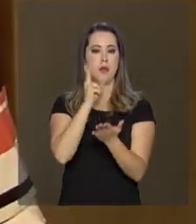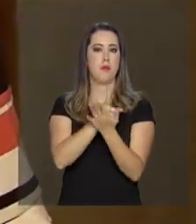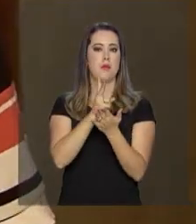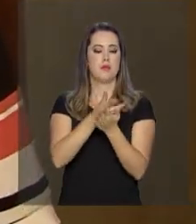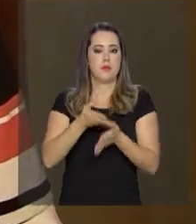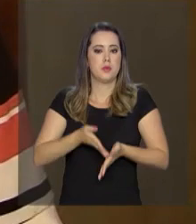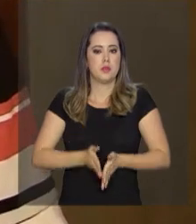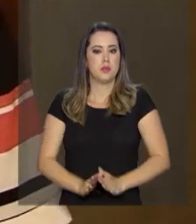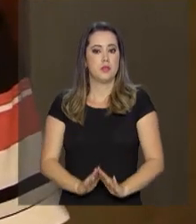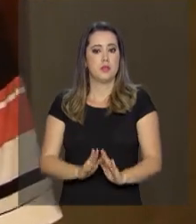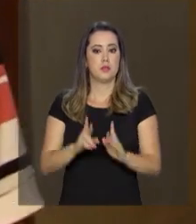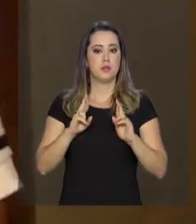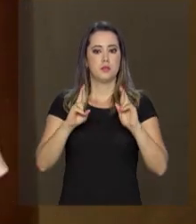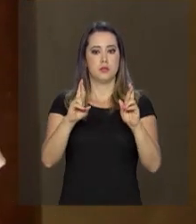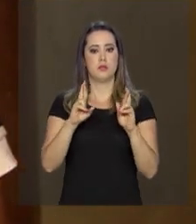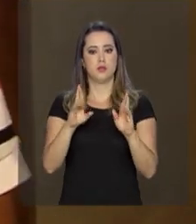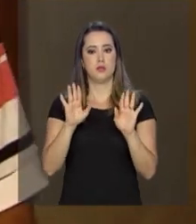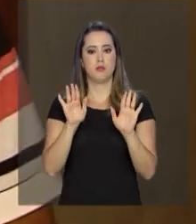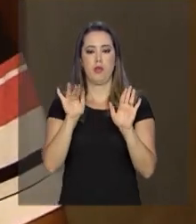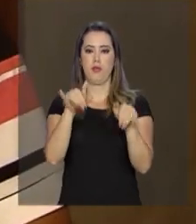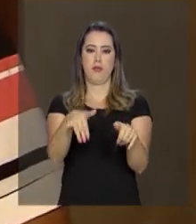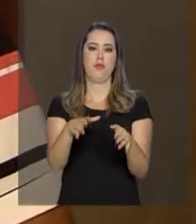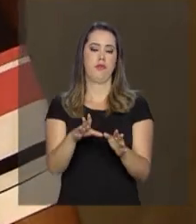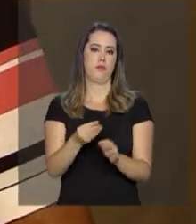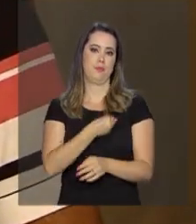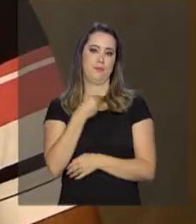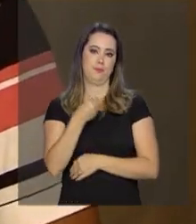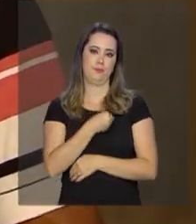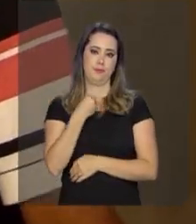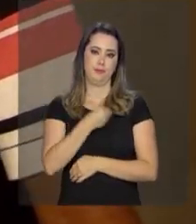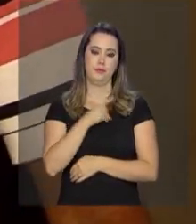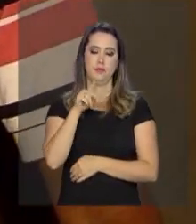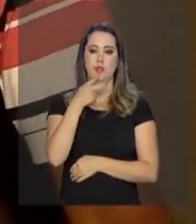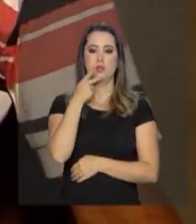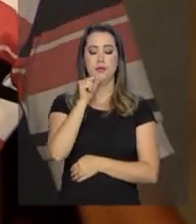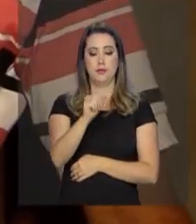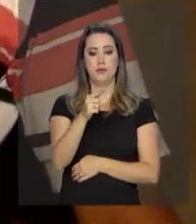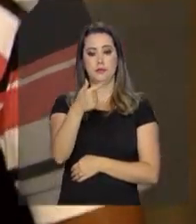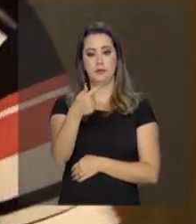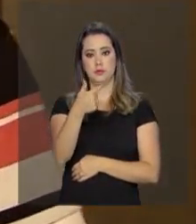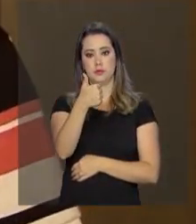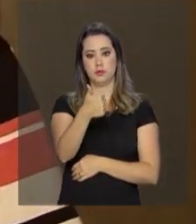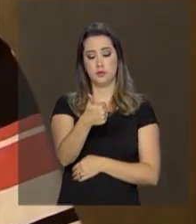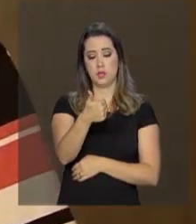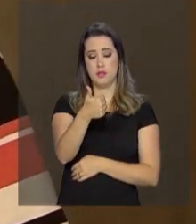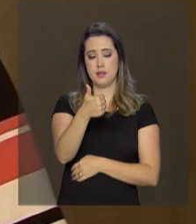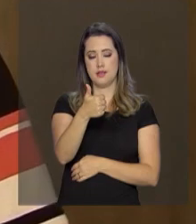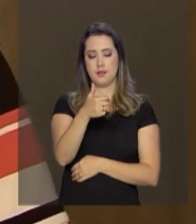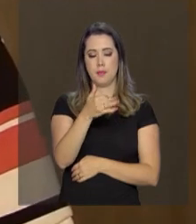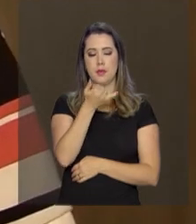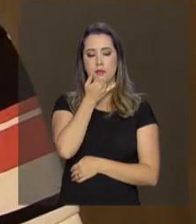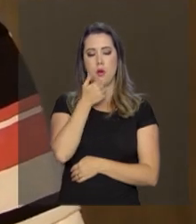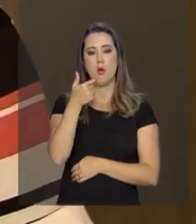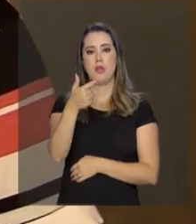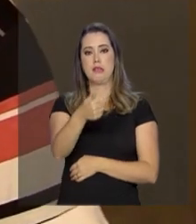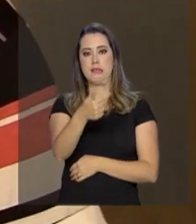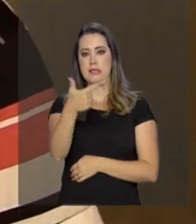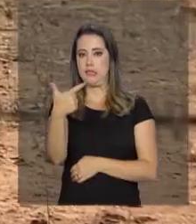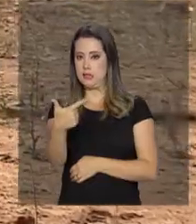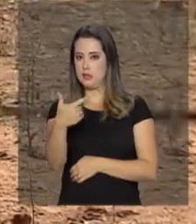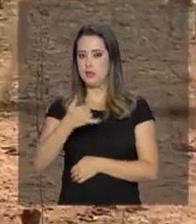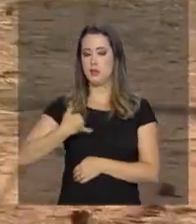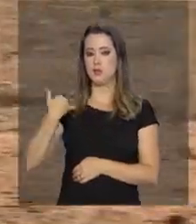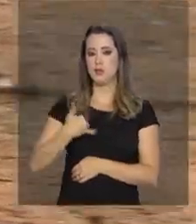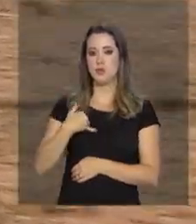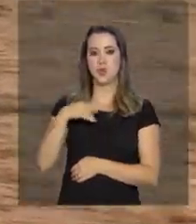e onde espera encerrar essa vida o sertanejo de 72 anos nunca imaginou que um dia eu ser